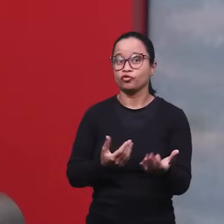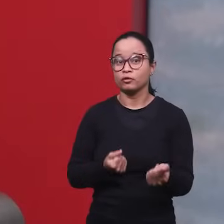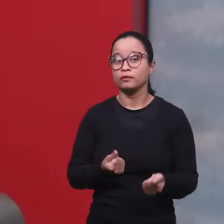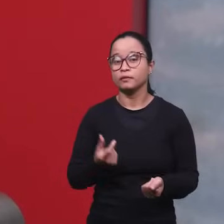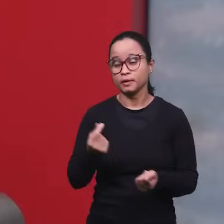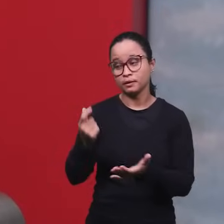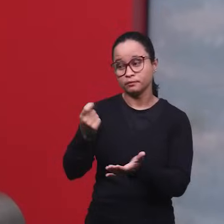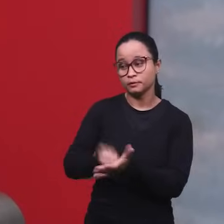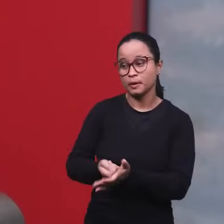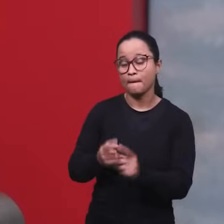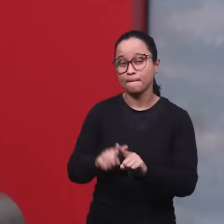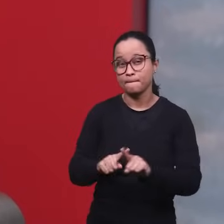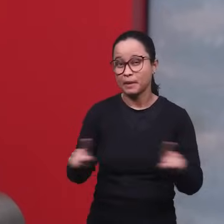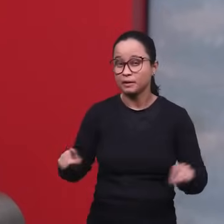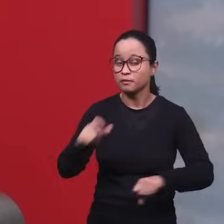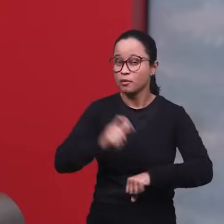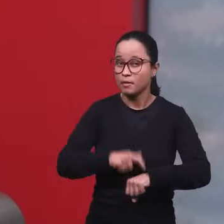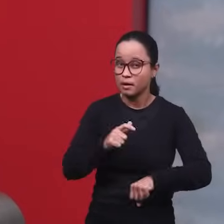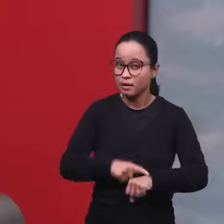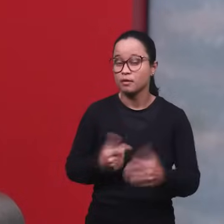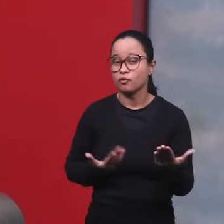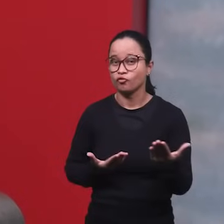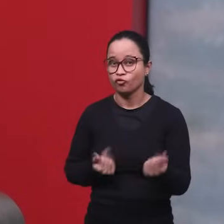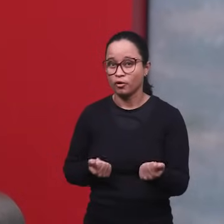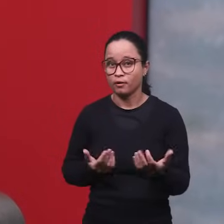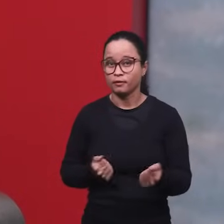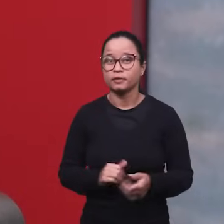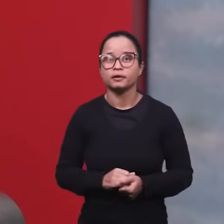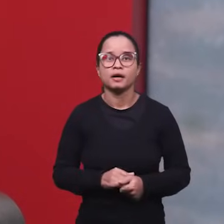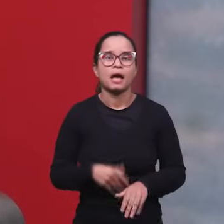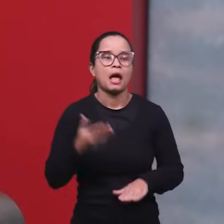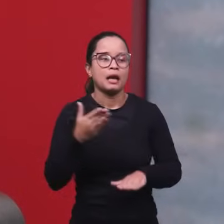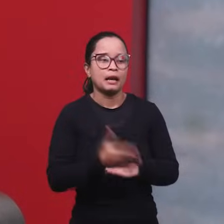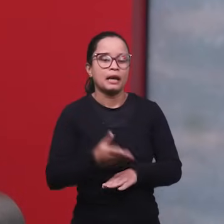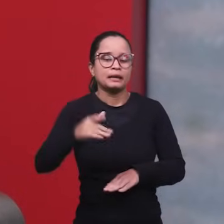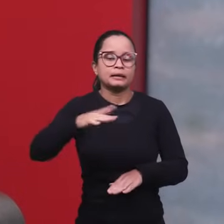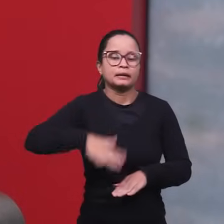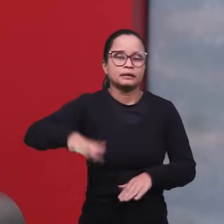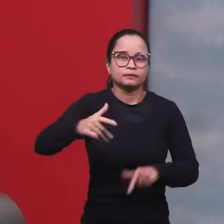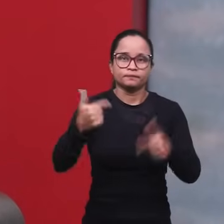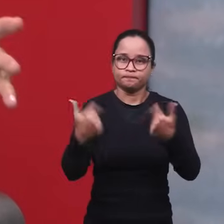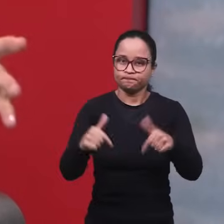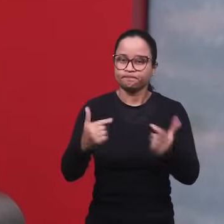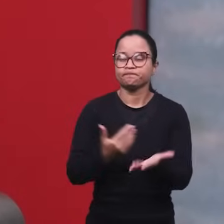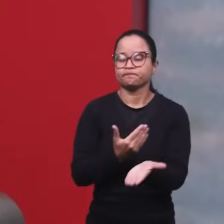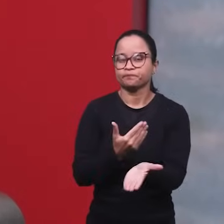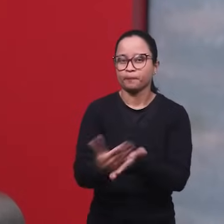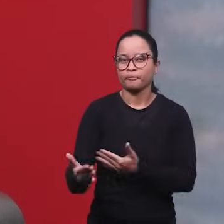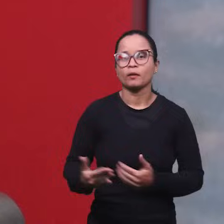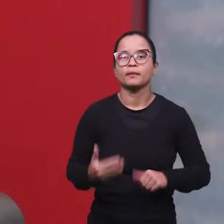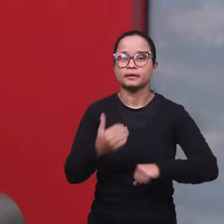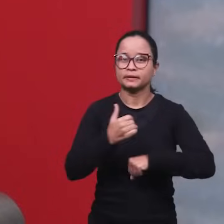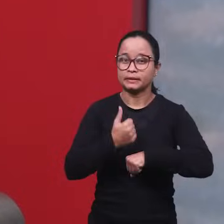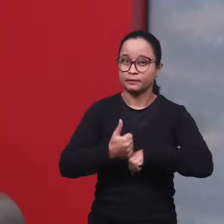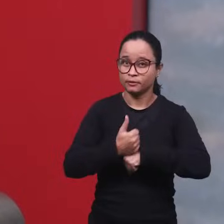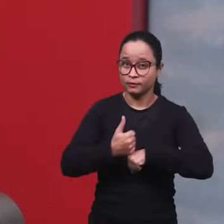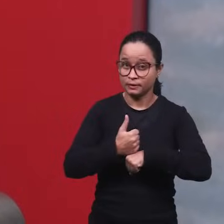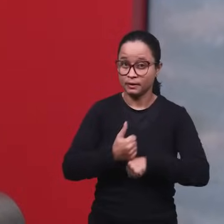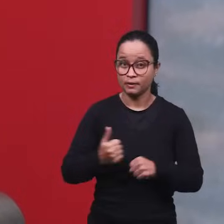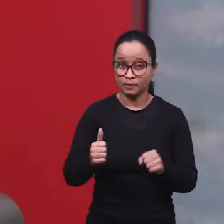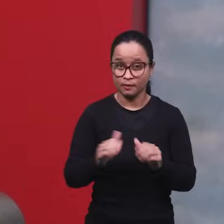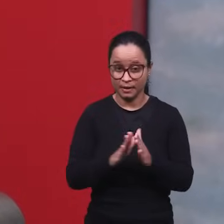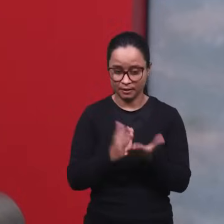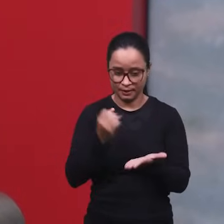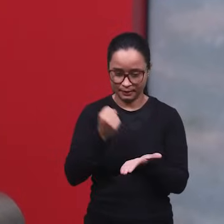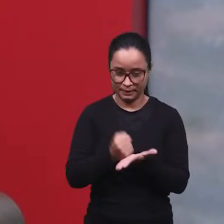vai estar contribuindo. Agora, quando o jovem ele entra no mercado de trabalho e começa a exercer uma profissão sem o